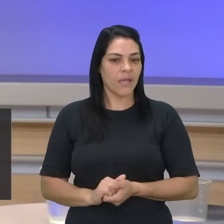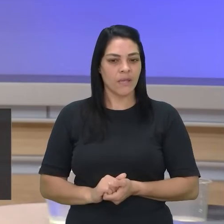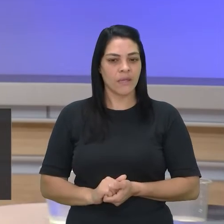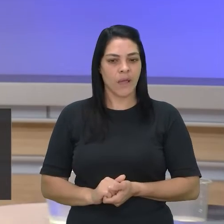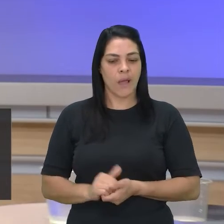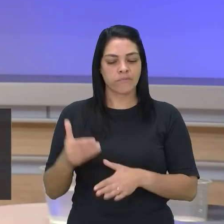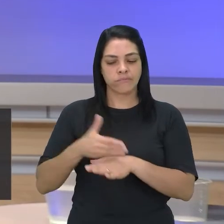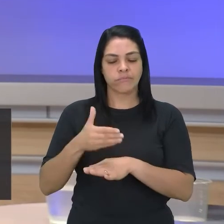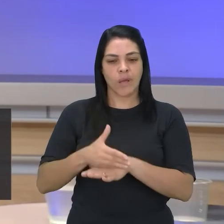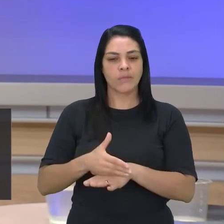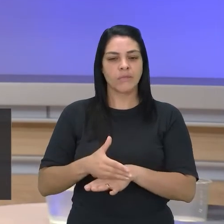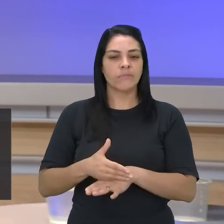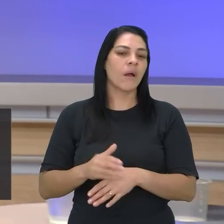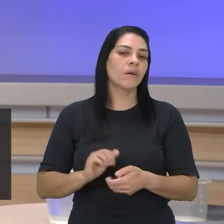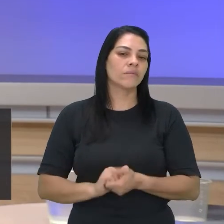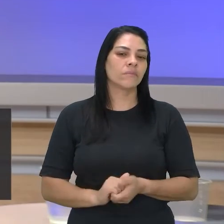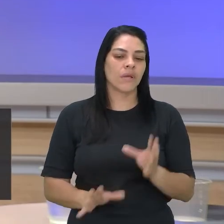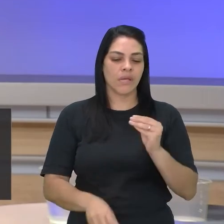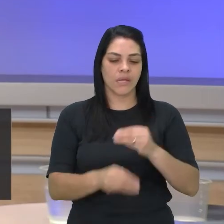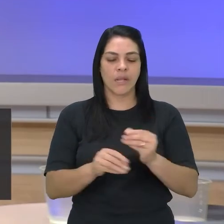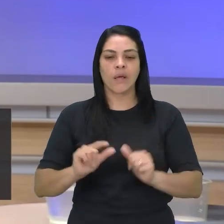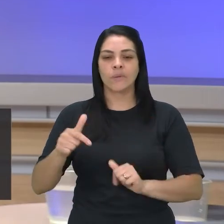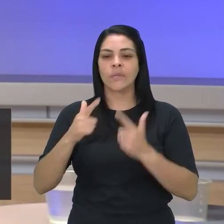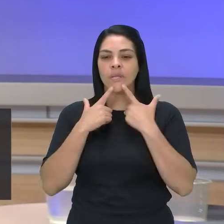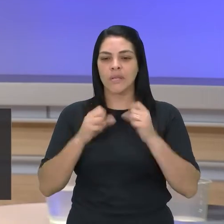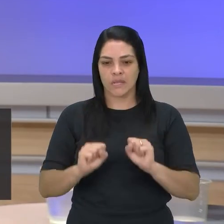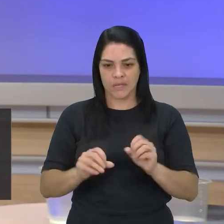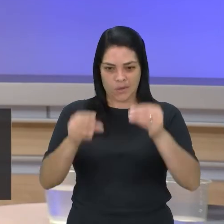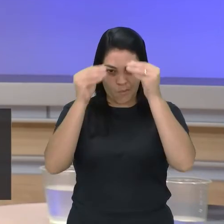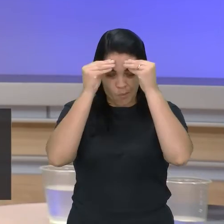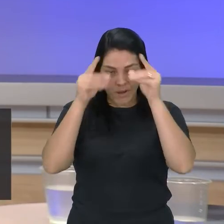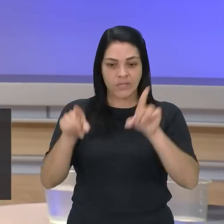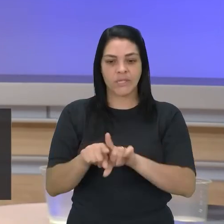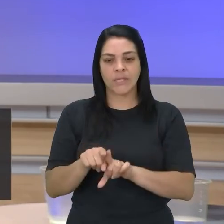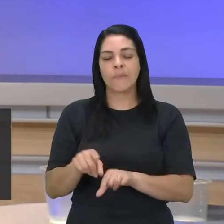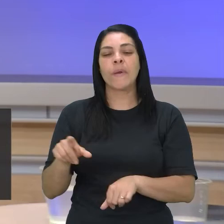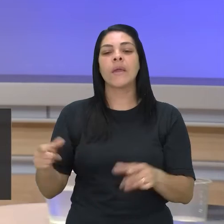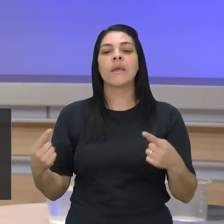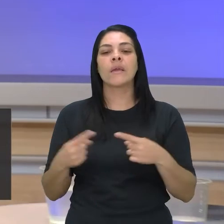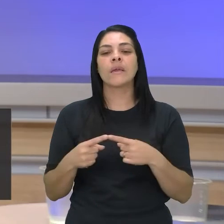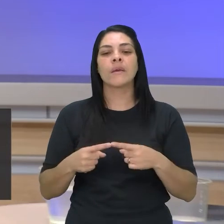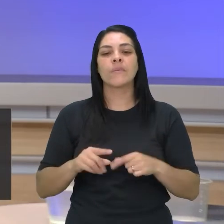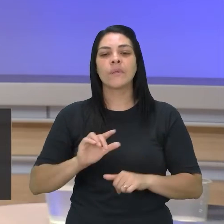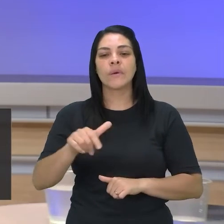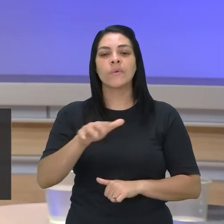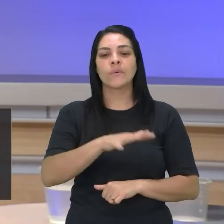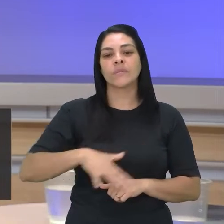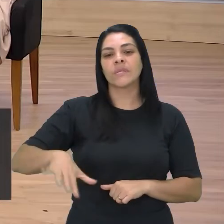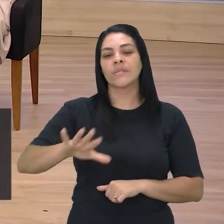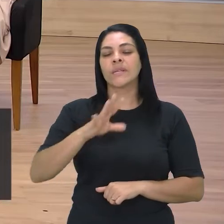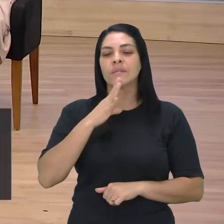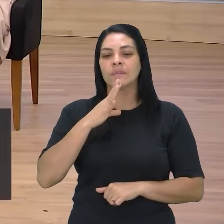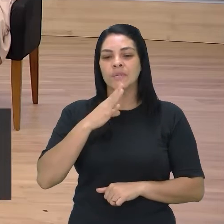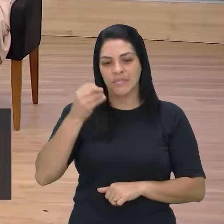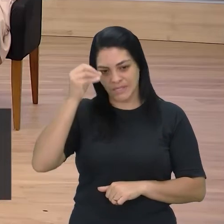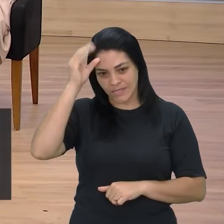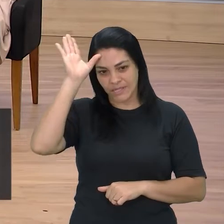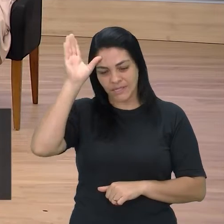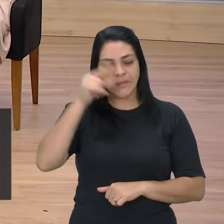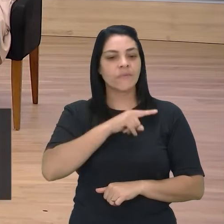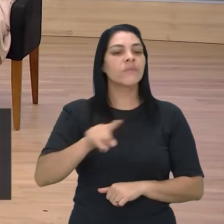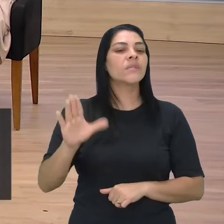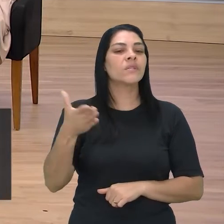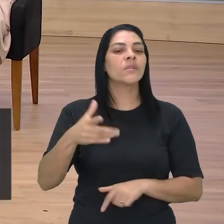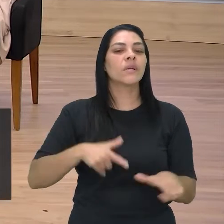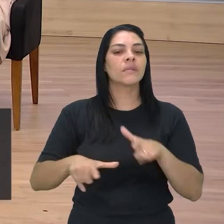transitar e agregar outras linguagens que têm mais a ver com outras áreas do conhecimento. Vocês já trabalharam com alunos do ensino